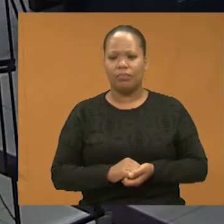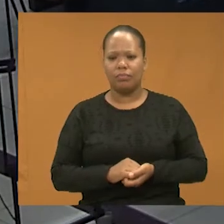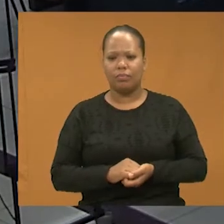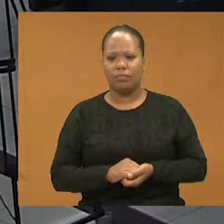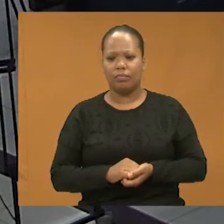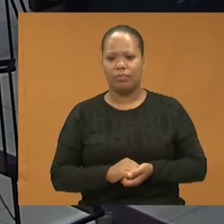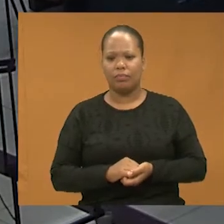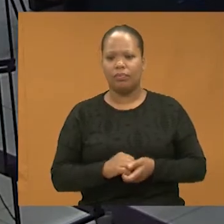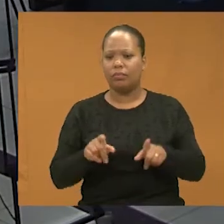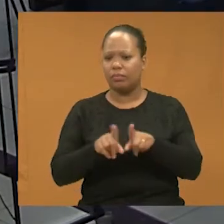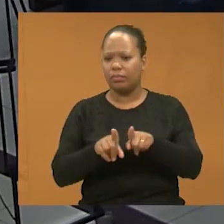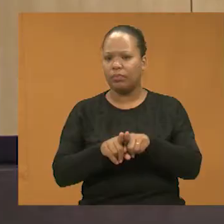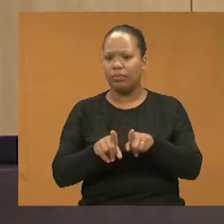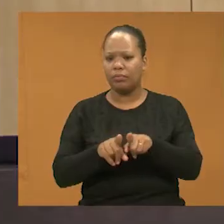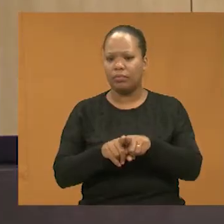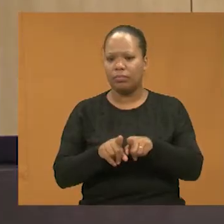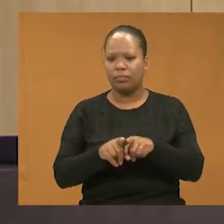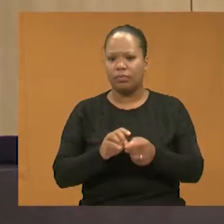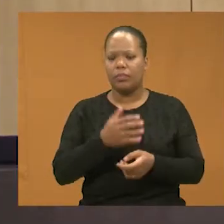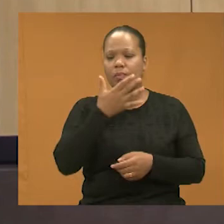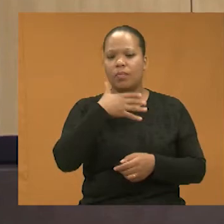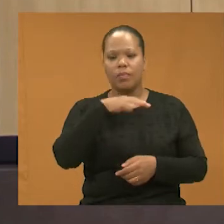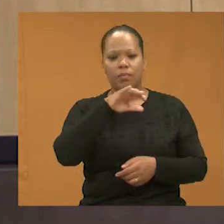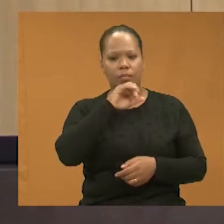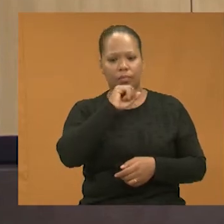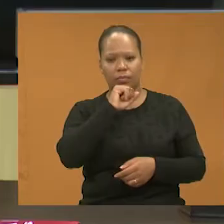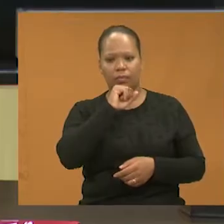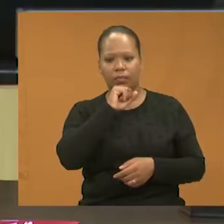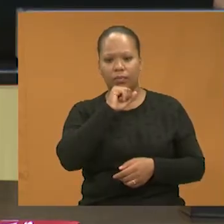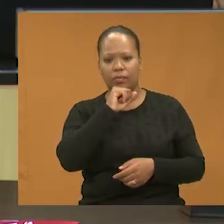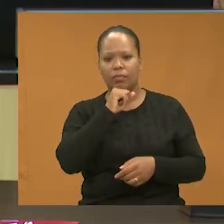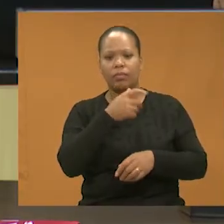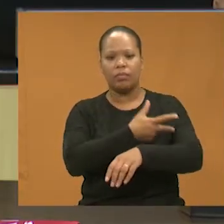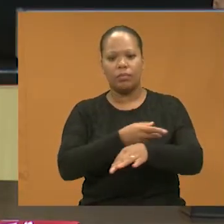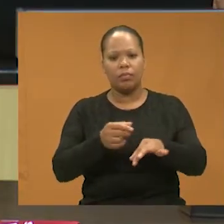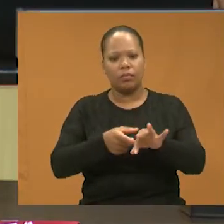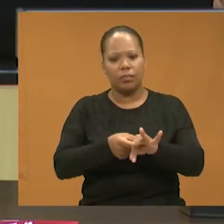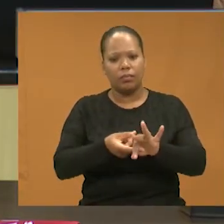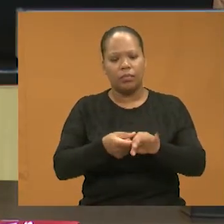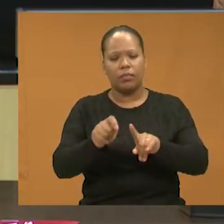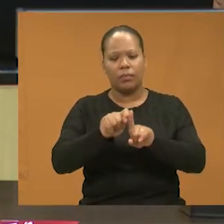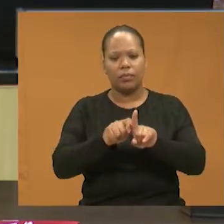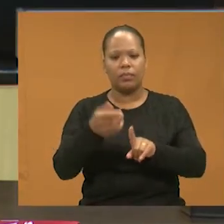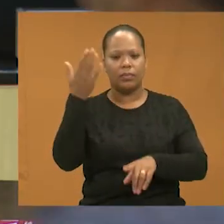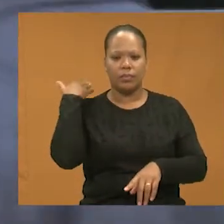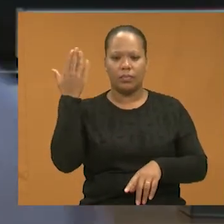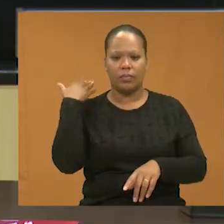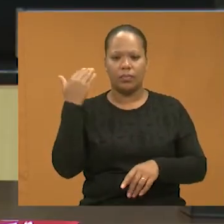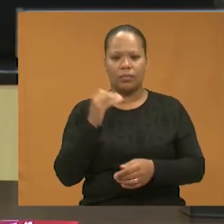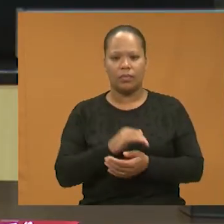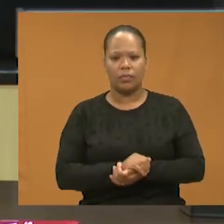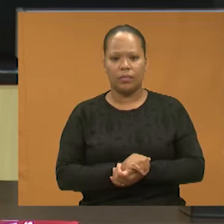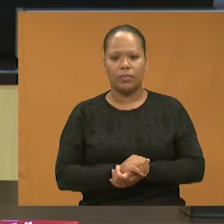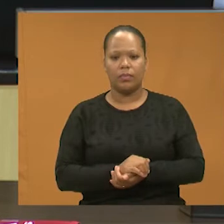Eu queria também ter seu comentário aqui. O meu pai fez exame de próstata um mês atrás, mais ou menos. Meu pai